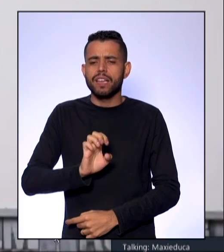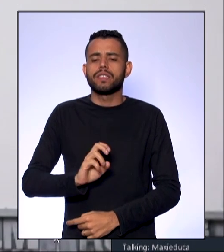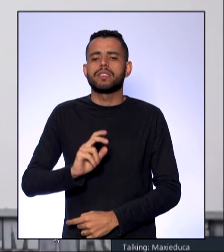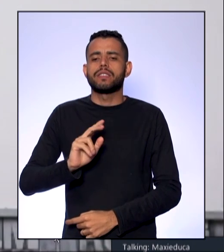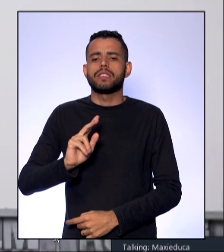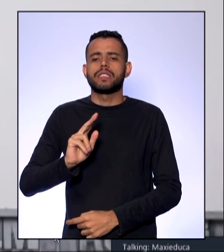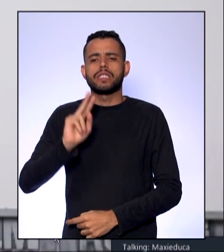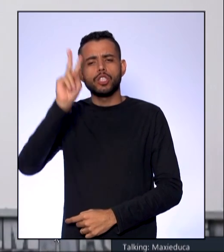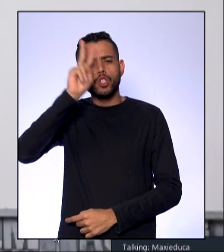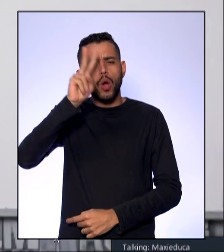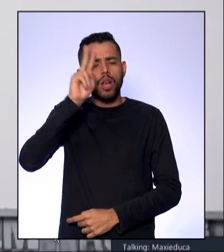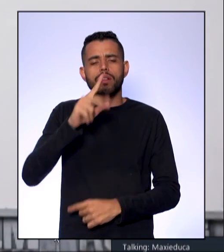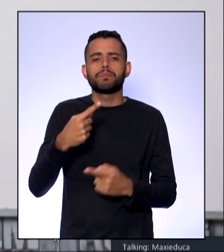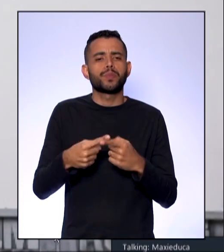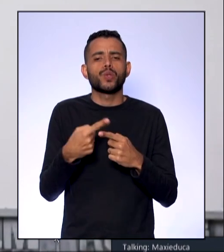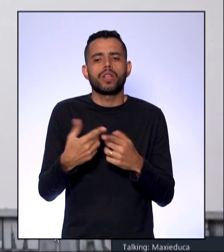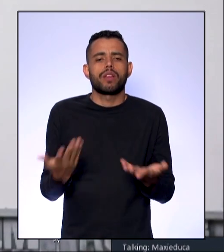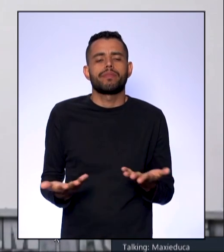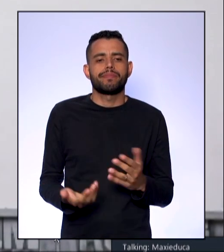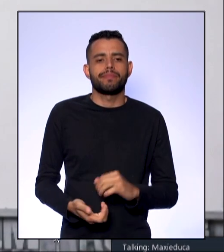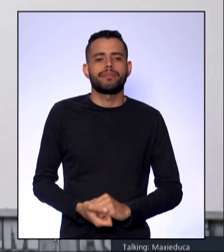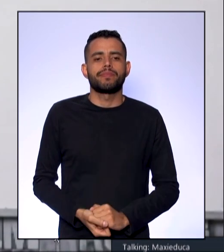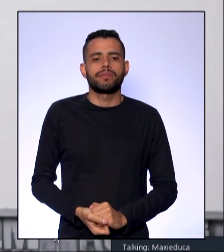nomenclatura? Porque ela